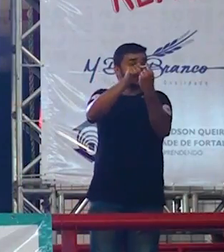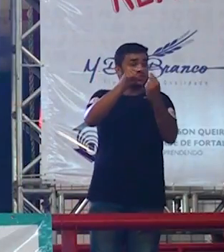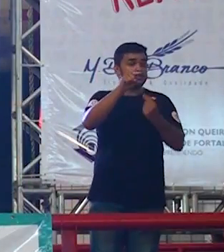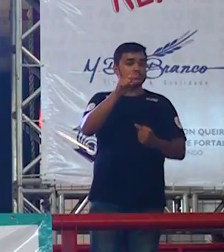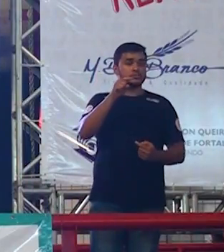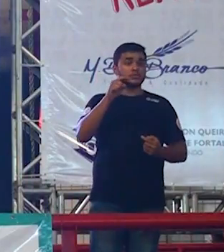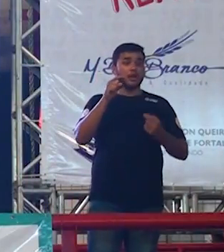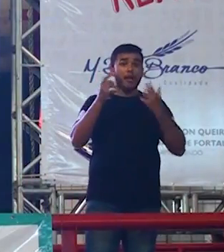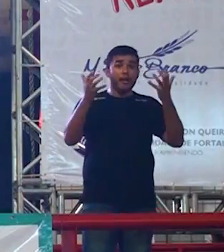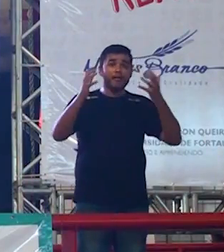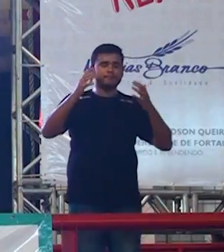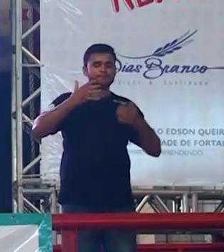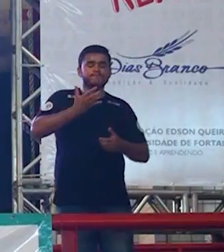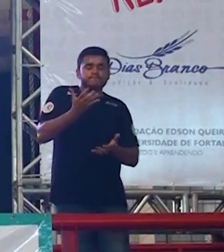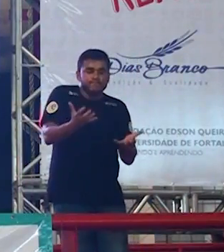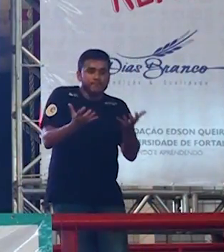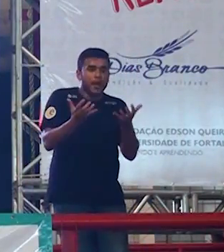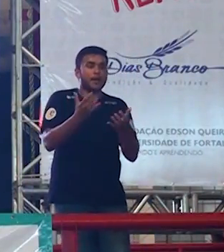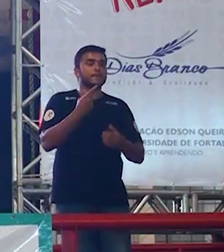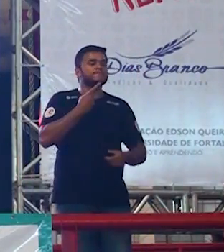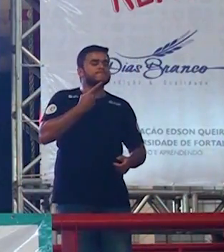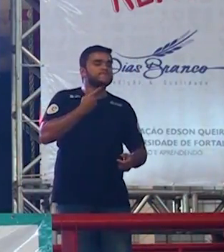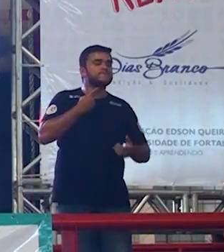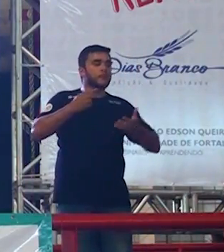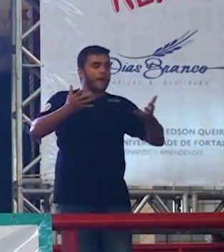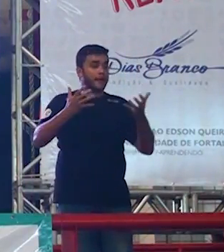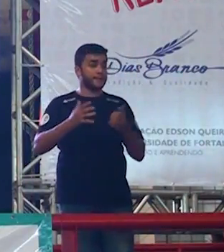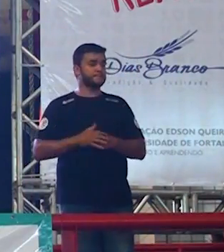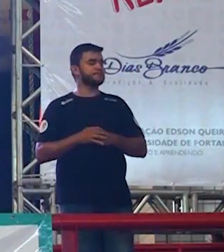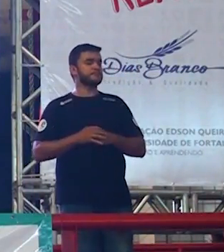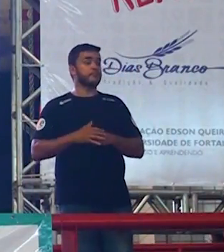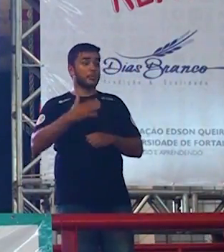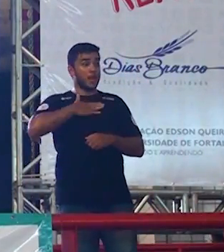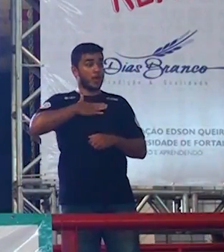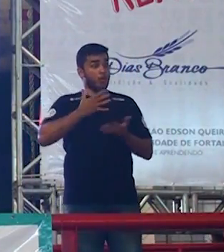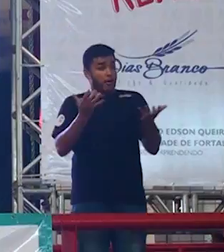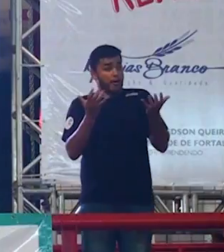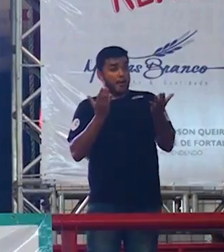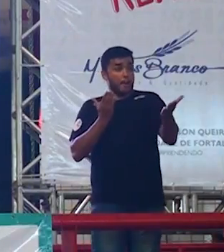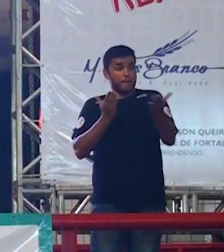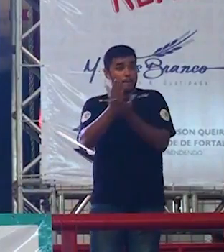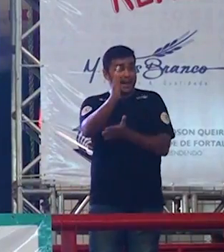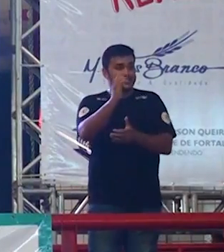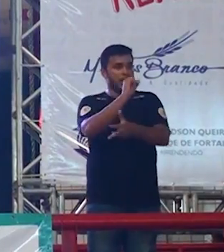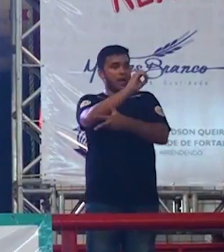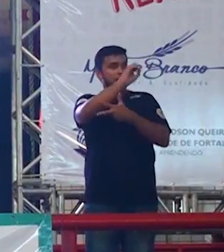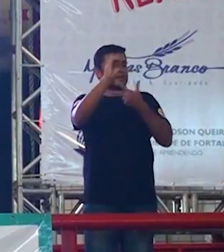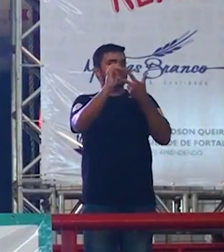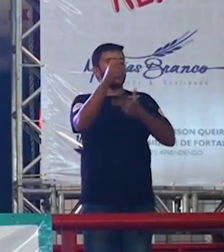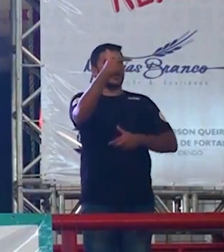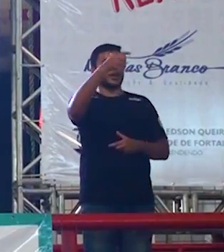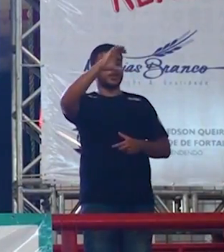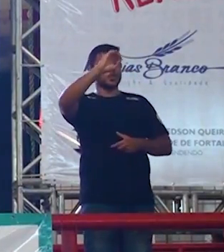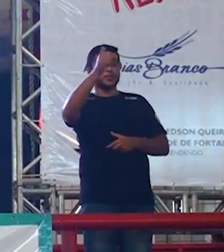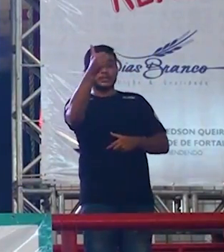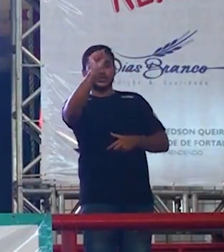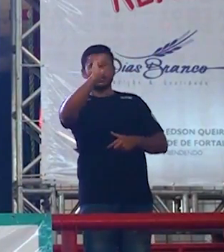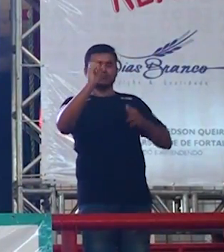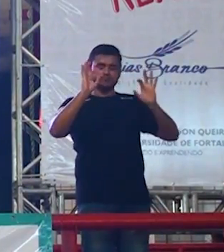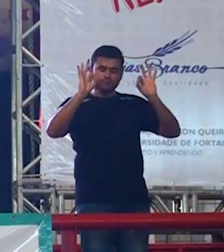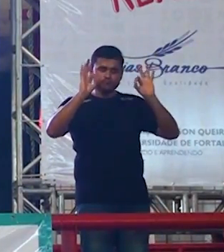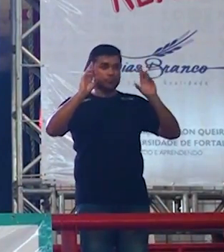objetivo é o que você quer. Por exemplo, meu objetivo, passar no Enem esse ano. Esse é um